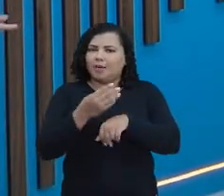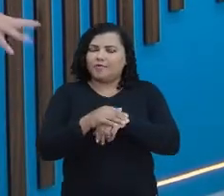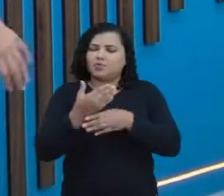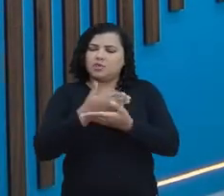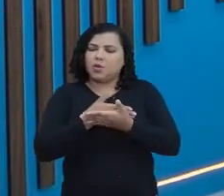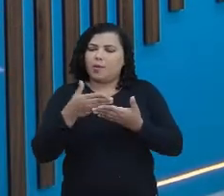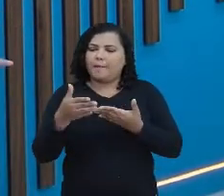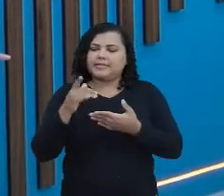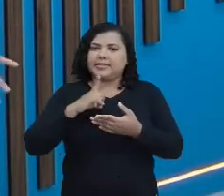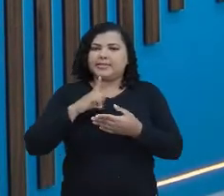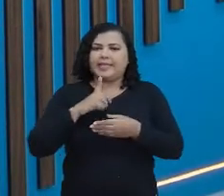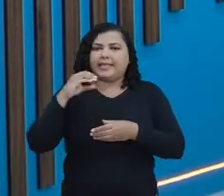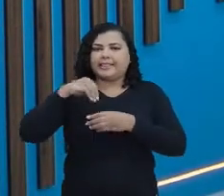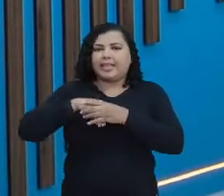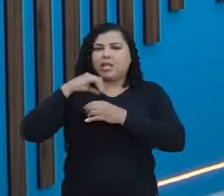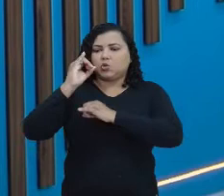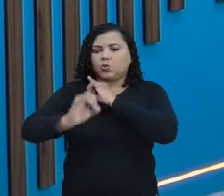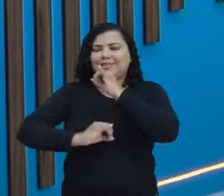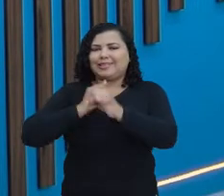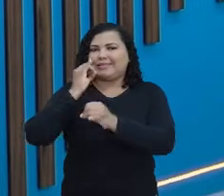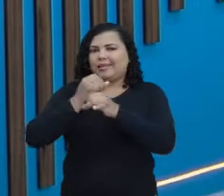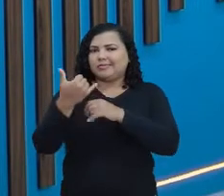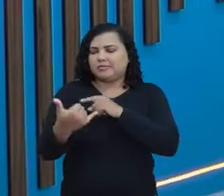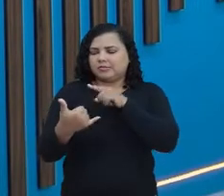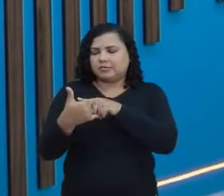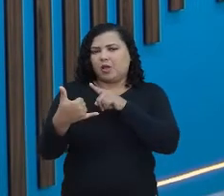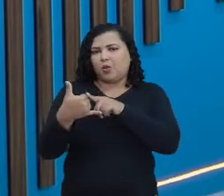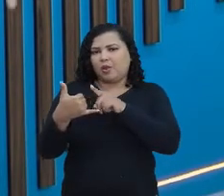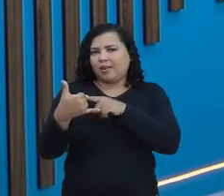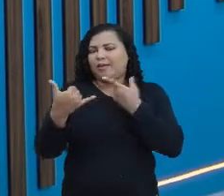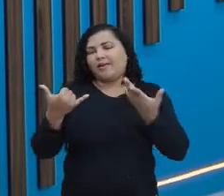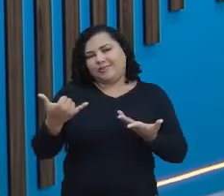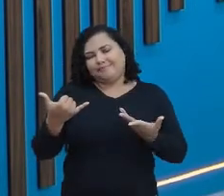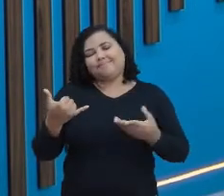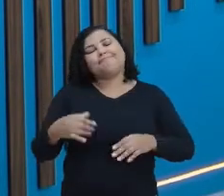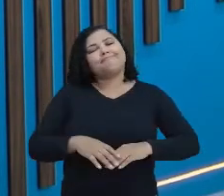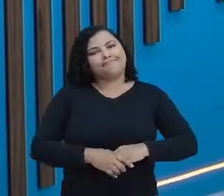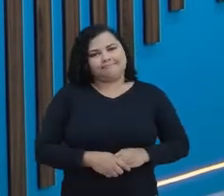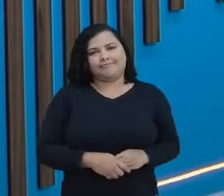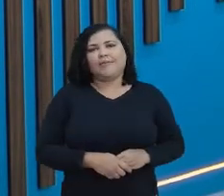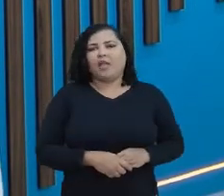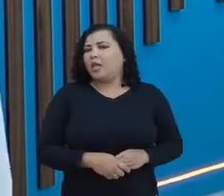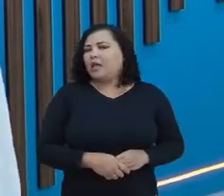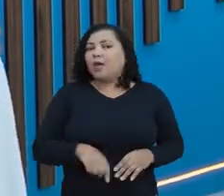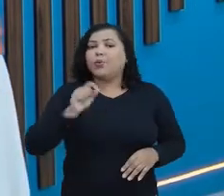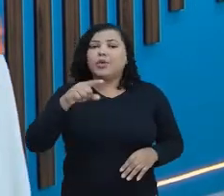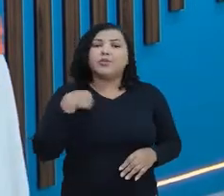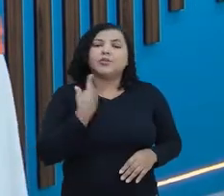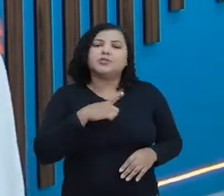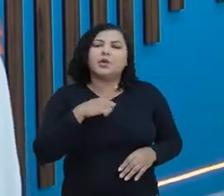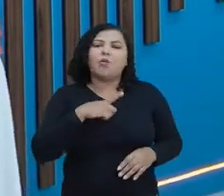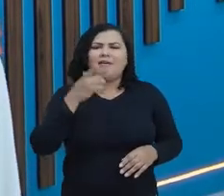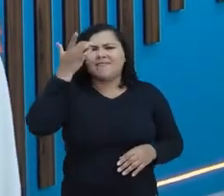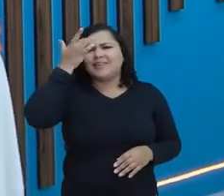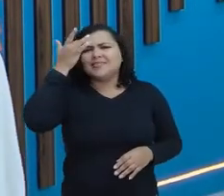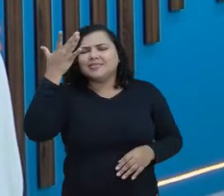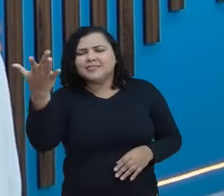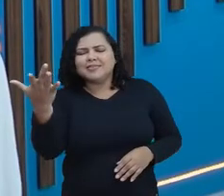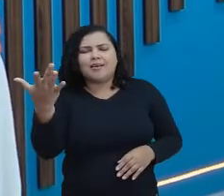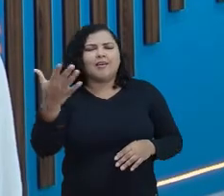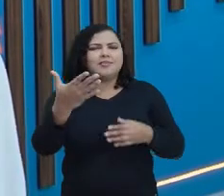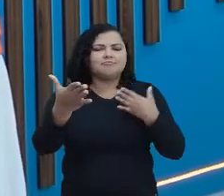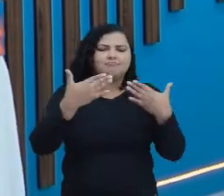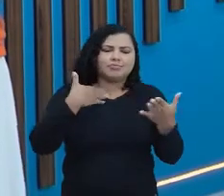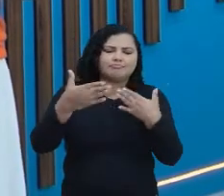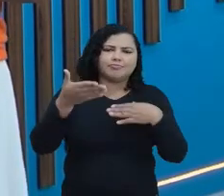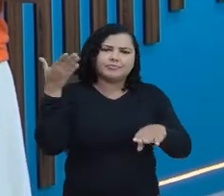ter dispositivos móveis, smartphones, que têm internet, o que é que a gente tem? Uma facilidade muito grande